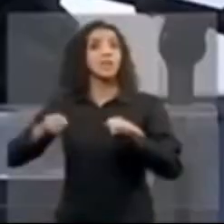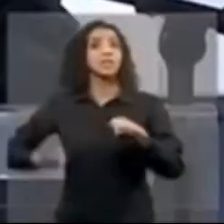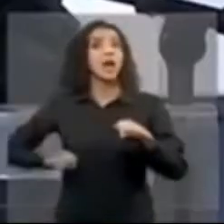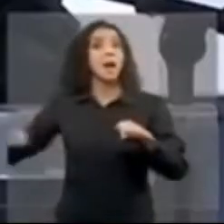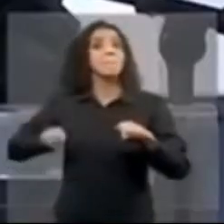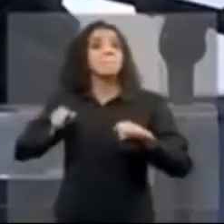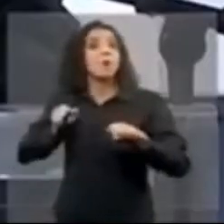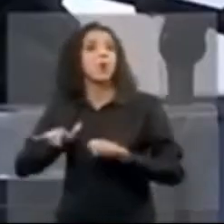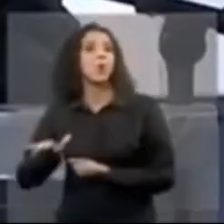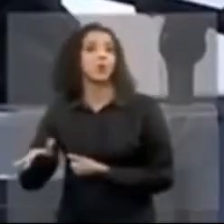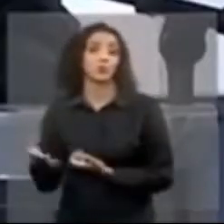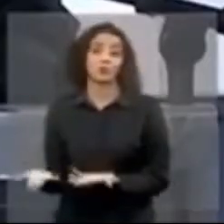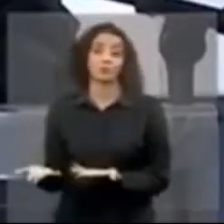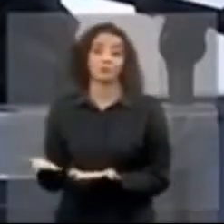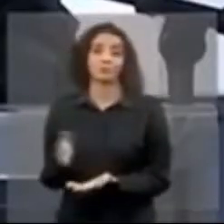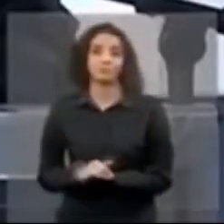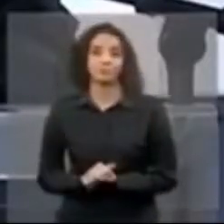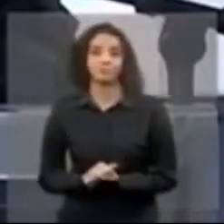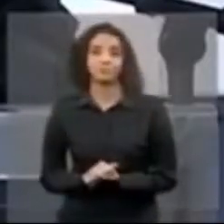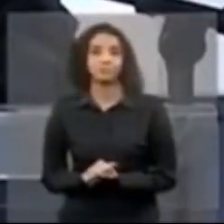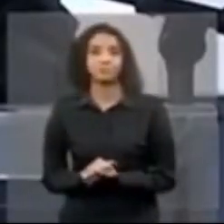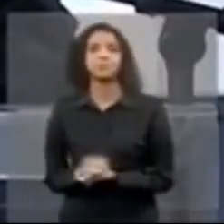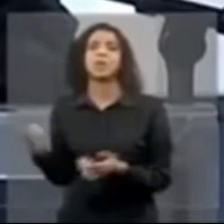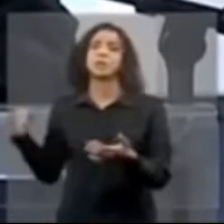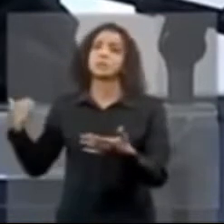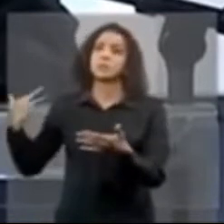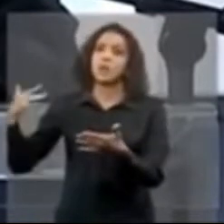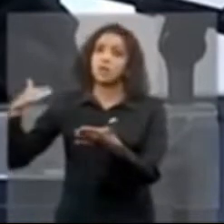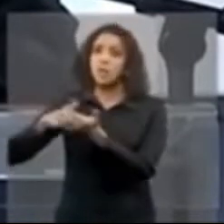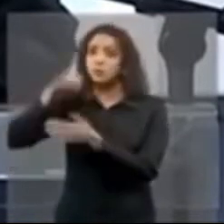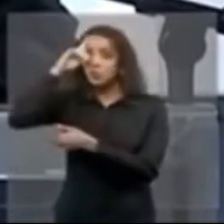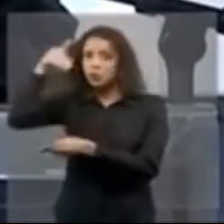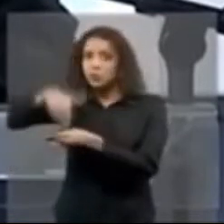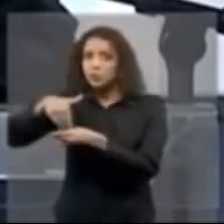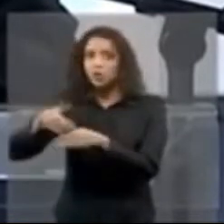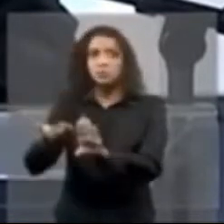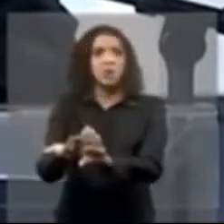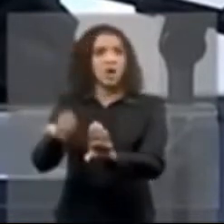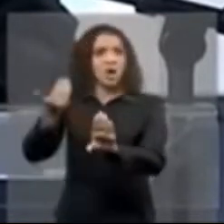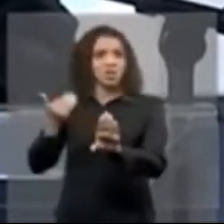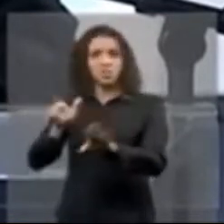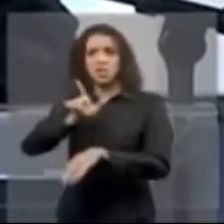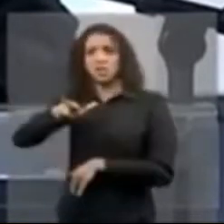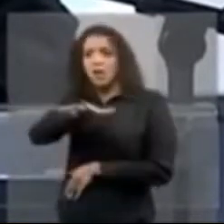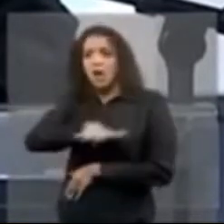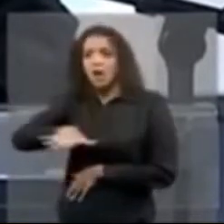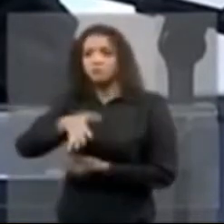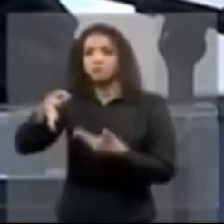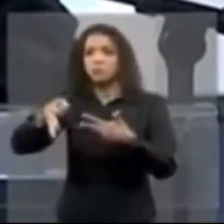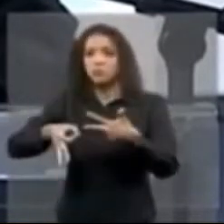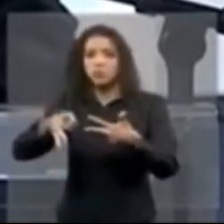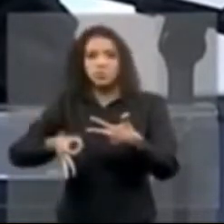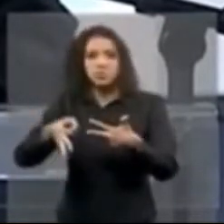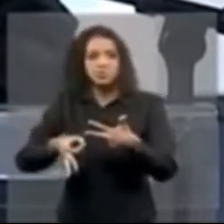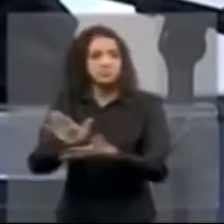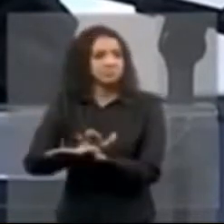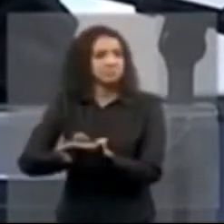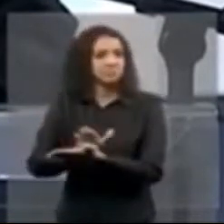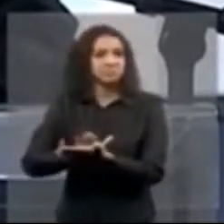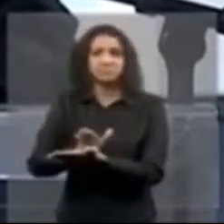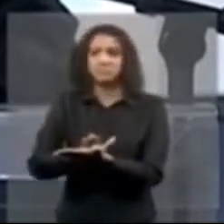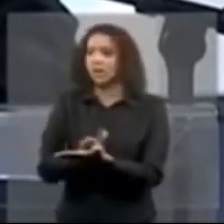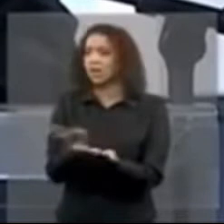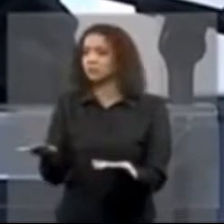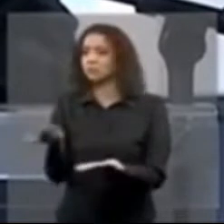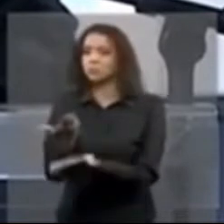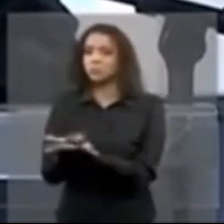aborto. Até o voto, não havia em qualquer obra de direito constitucional ou penal nenhum registro de